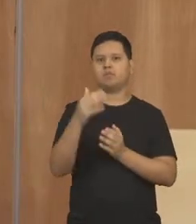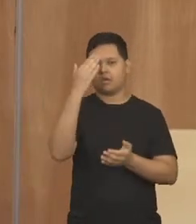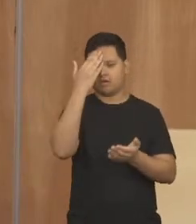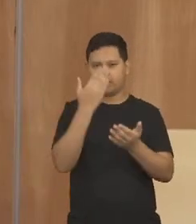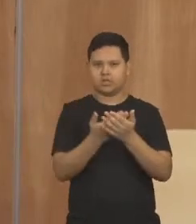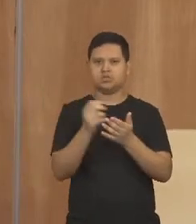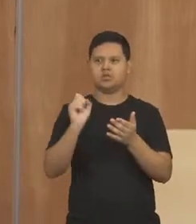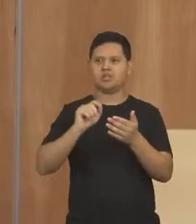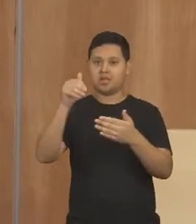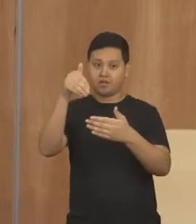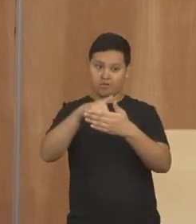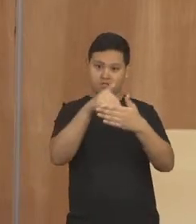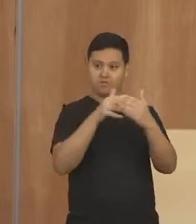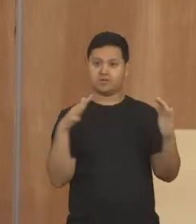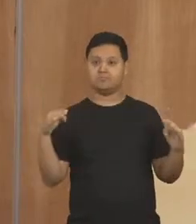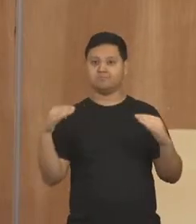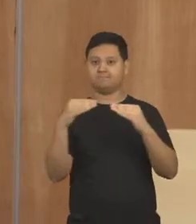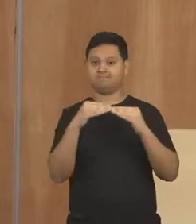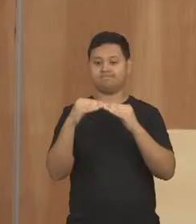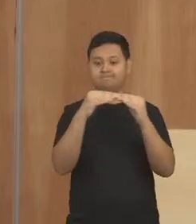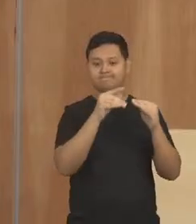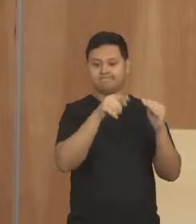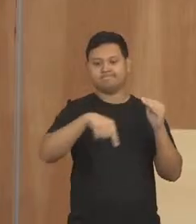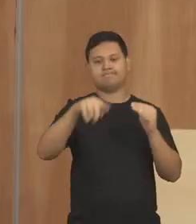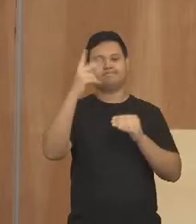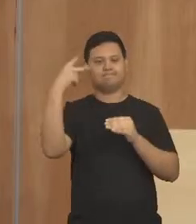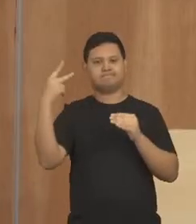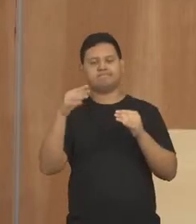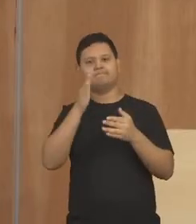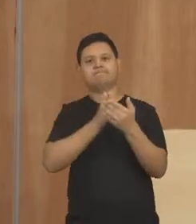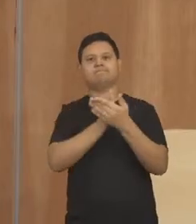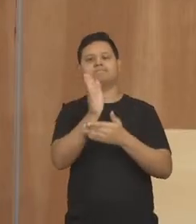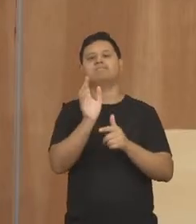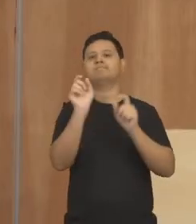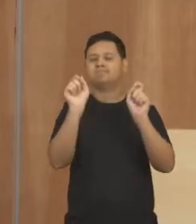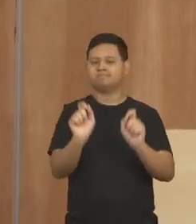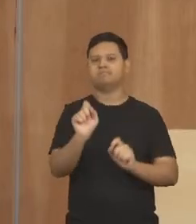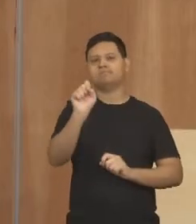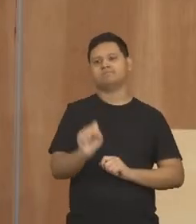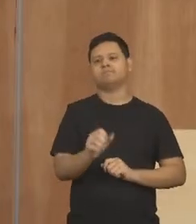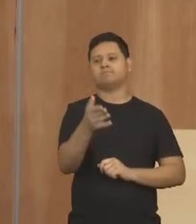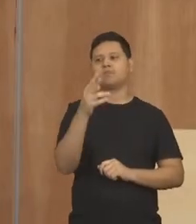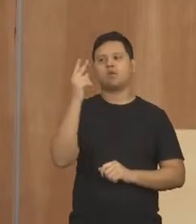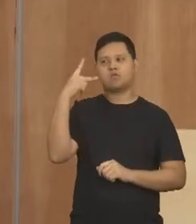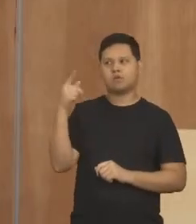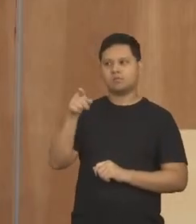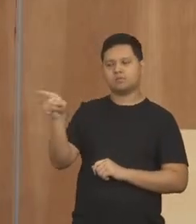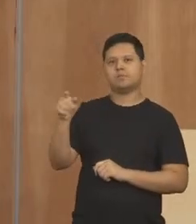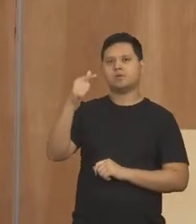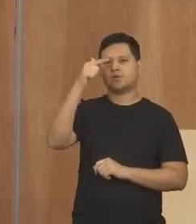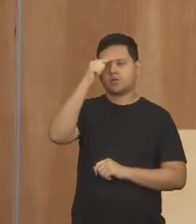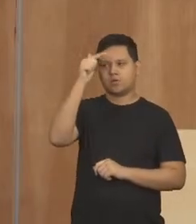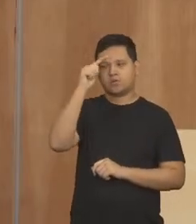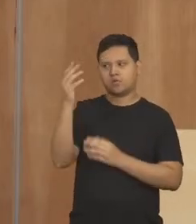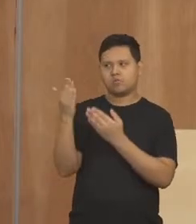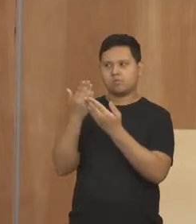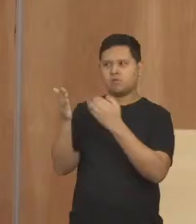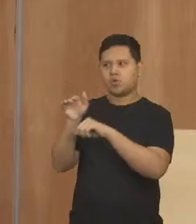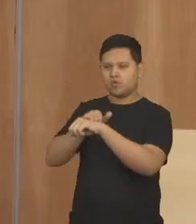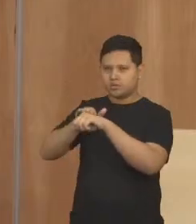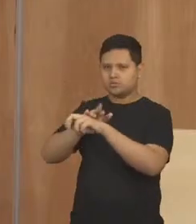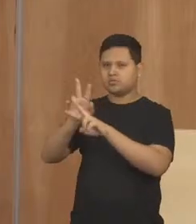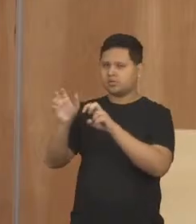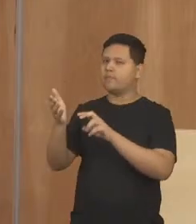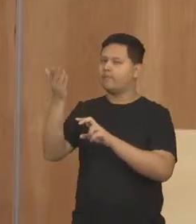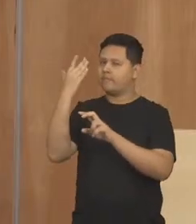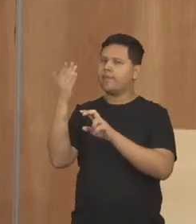acredito vai ter a votação unânime aqui de todos os vereadores favorável. O vereador Luiz Flávio, a gente discutiu bastante sobre esse projeto na